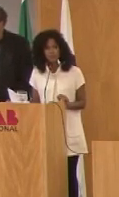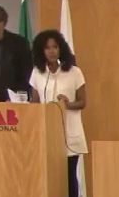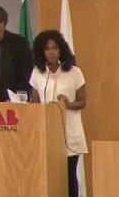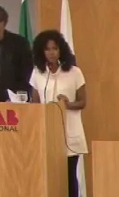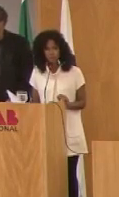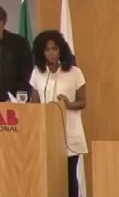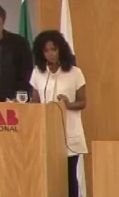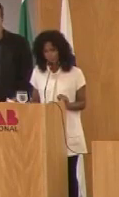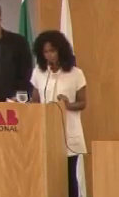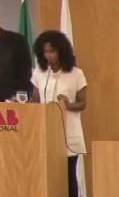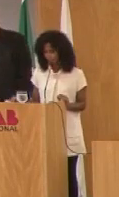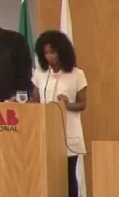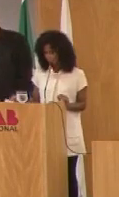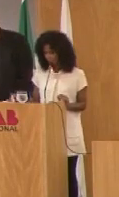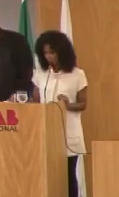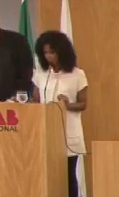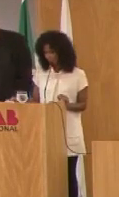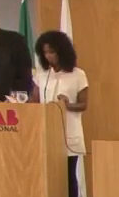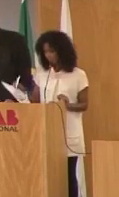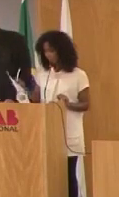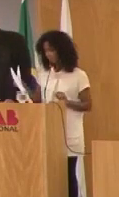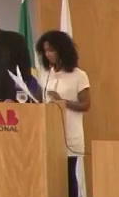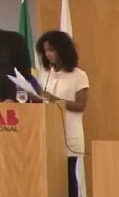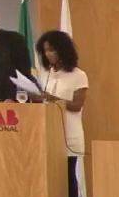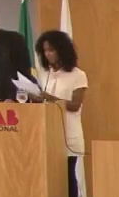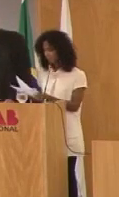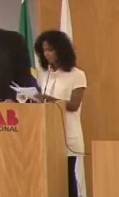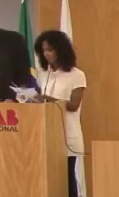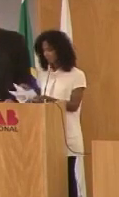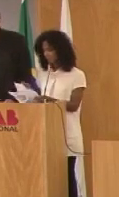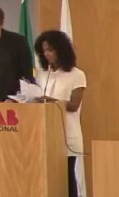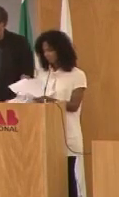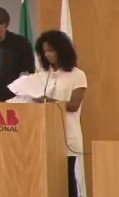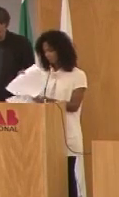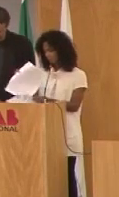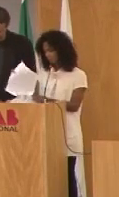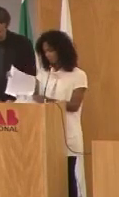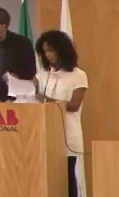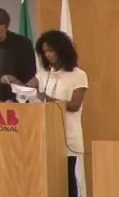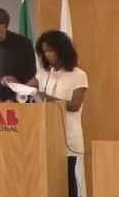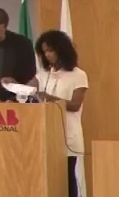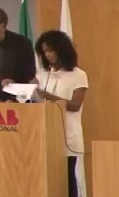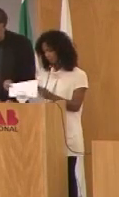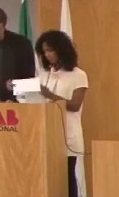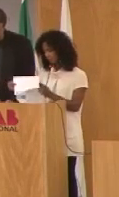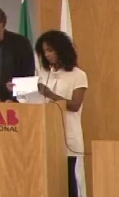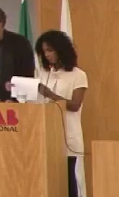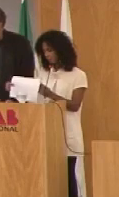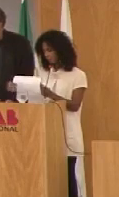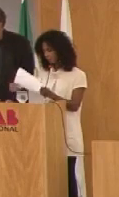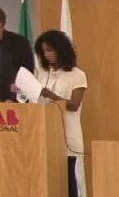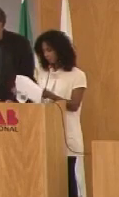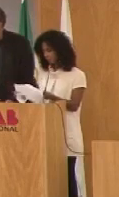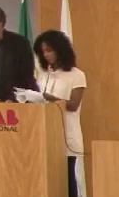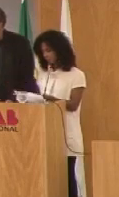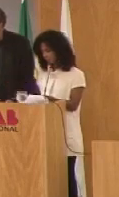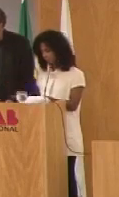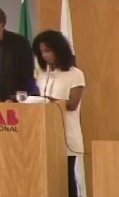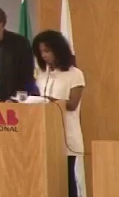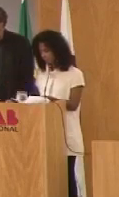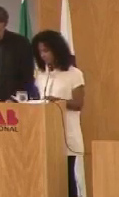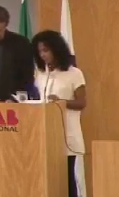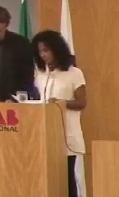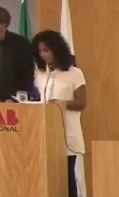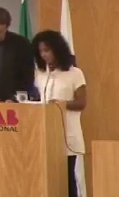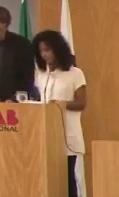crescente insegurança. Está na hora de dizer basta. As entidades representativas da sociedade